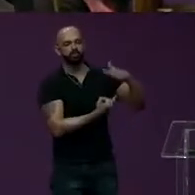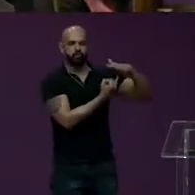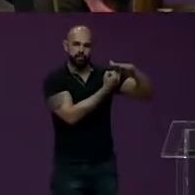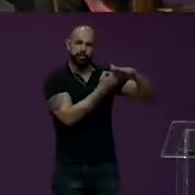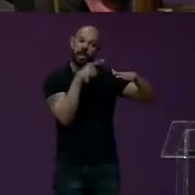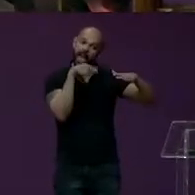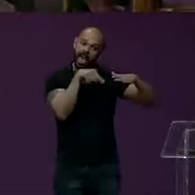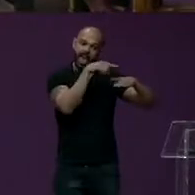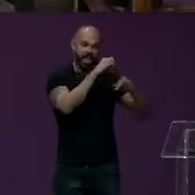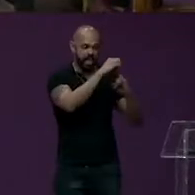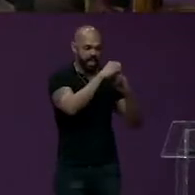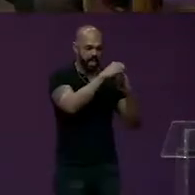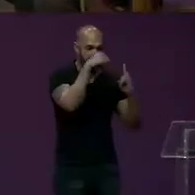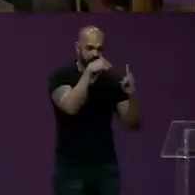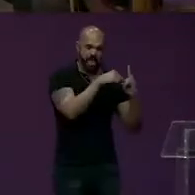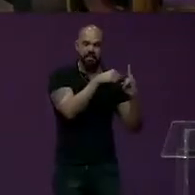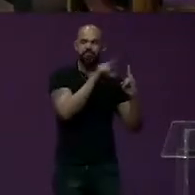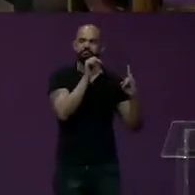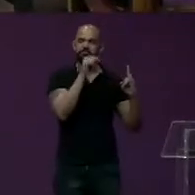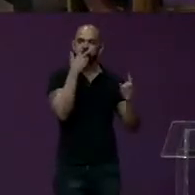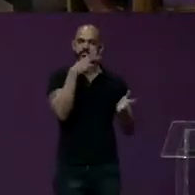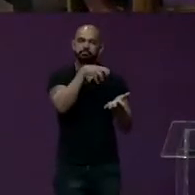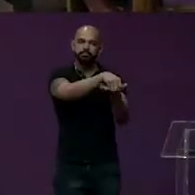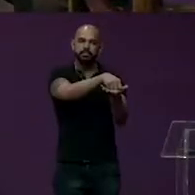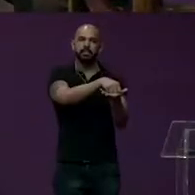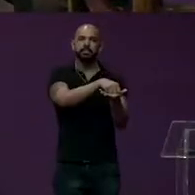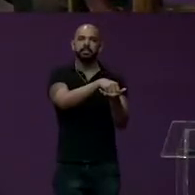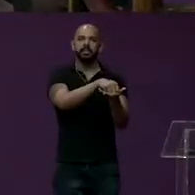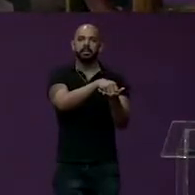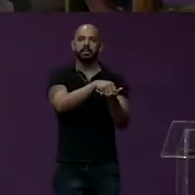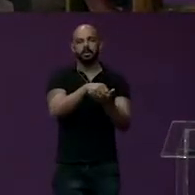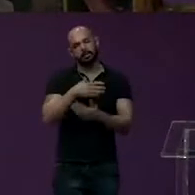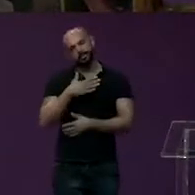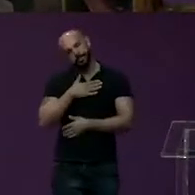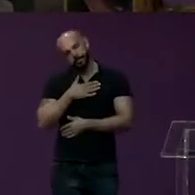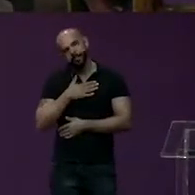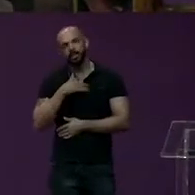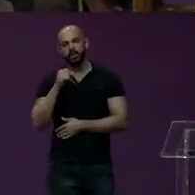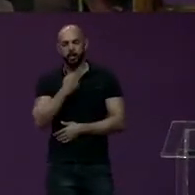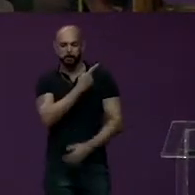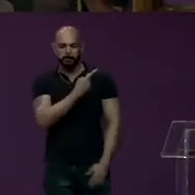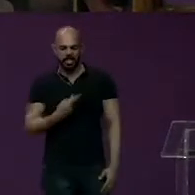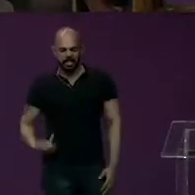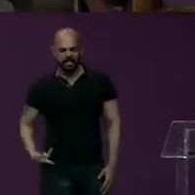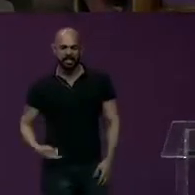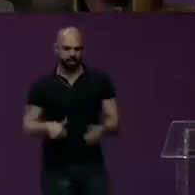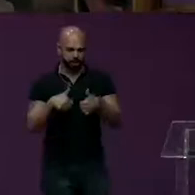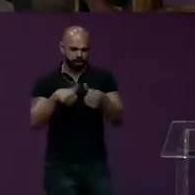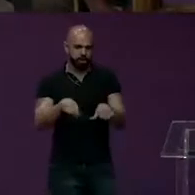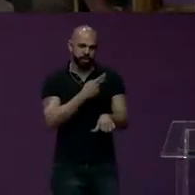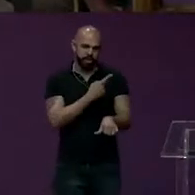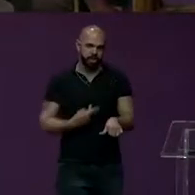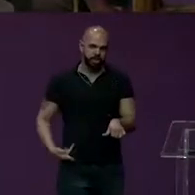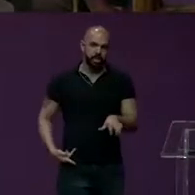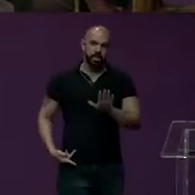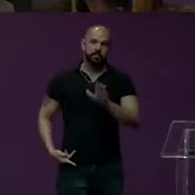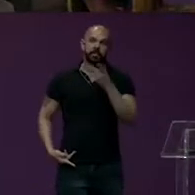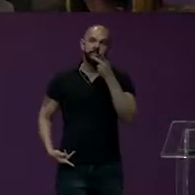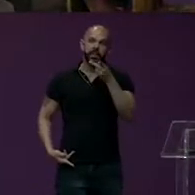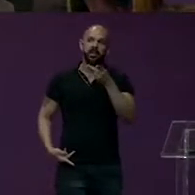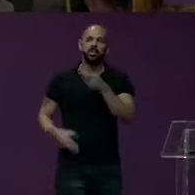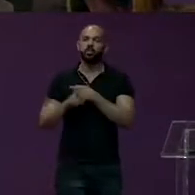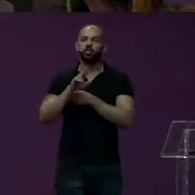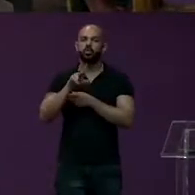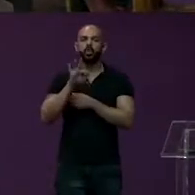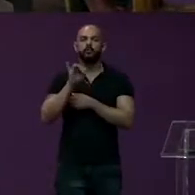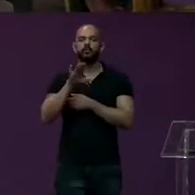esse patrimônio, né, que cabe, no meu caso, né, como presidente da instituição, mas eu digo, não é